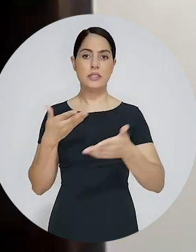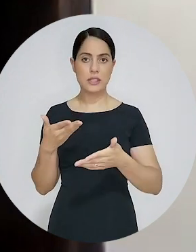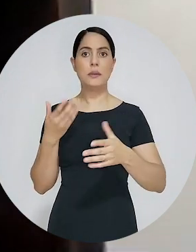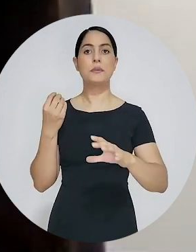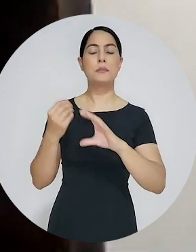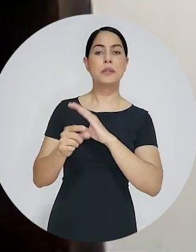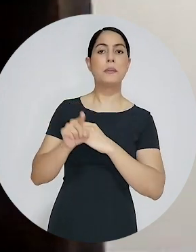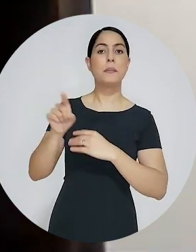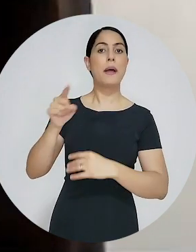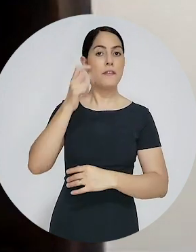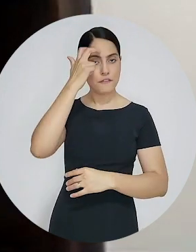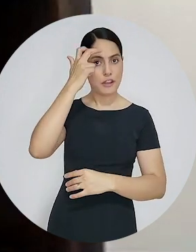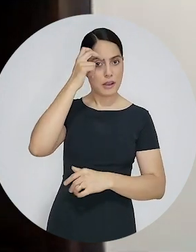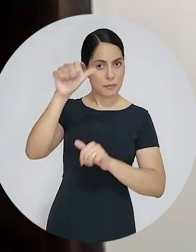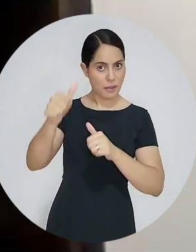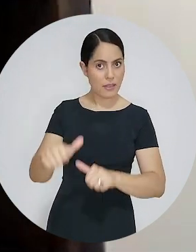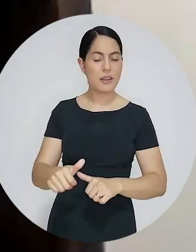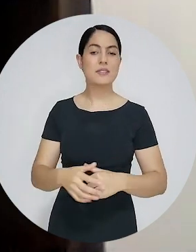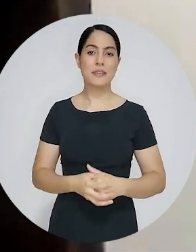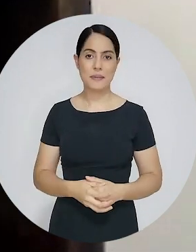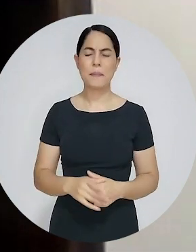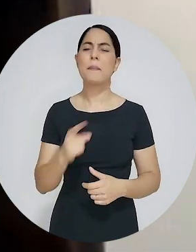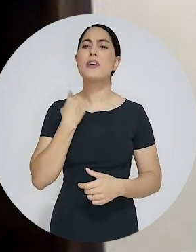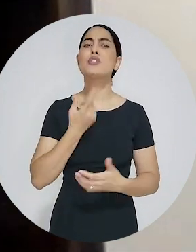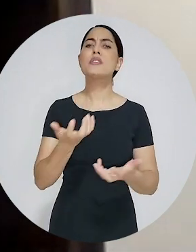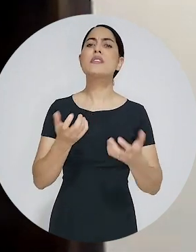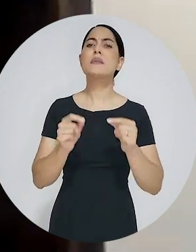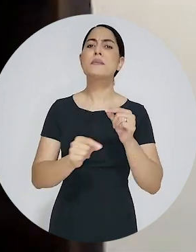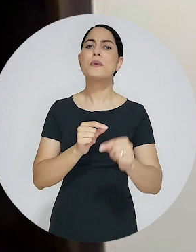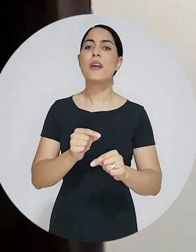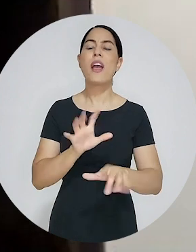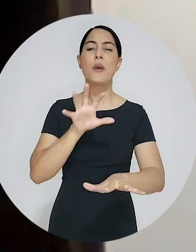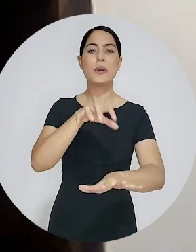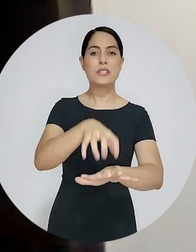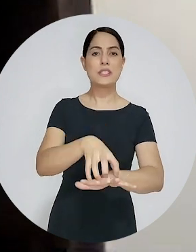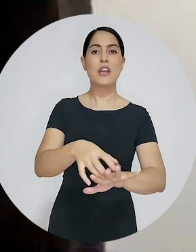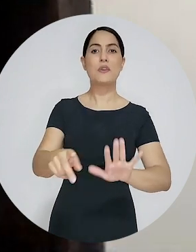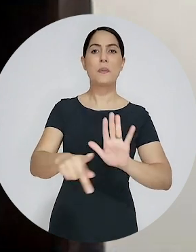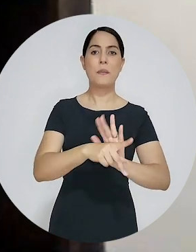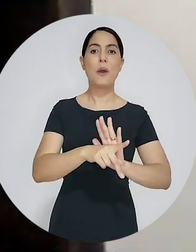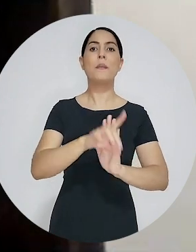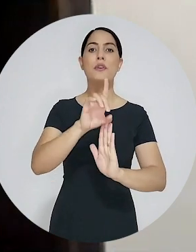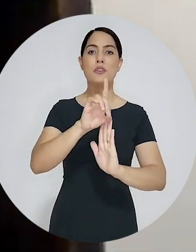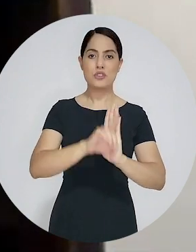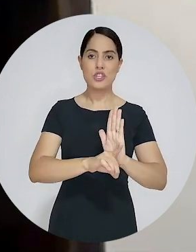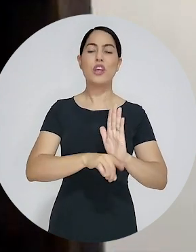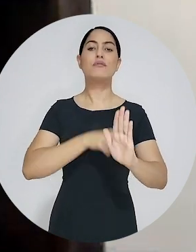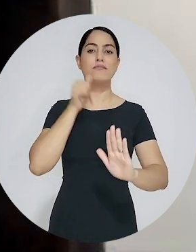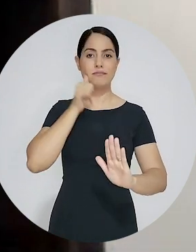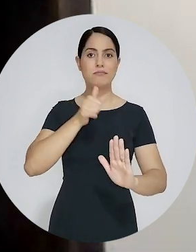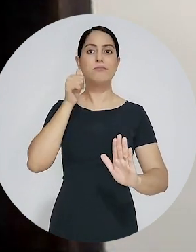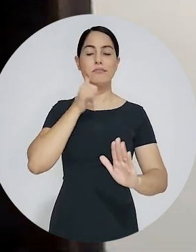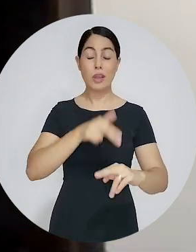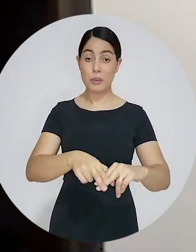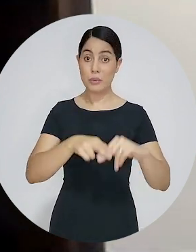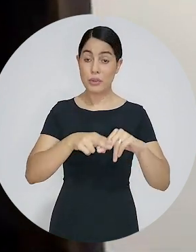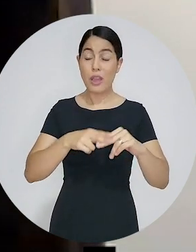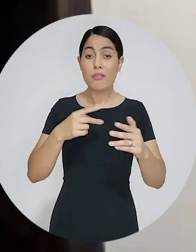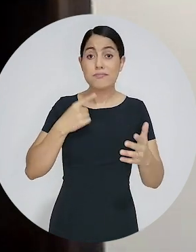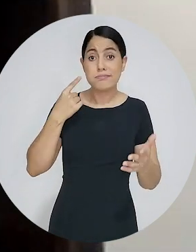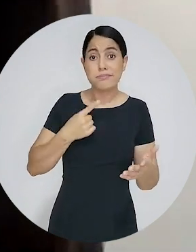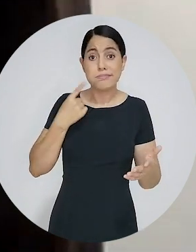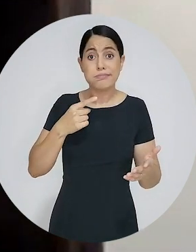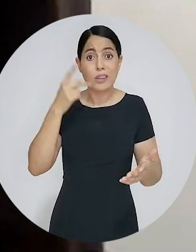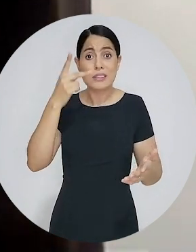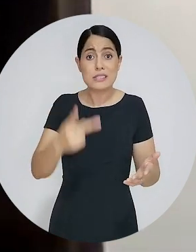já encaminhada ao presidente Felipe Santa Cruz. O que nós queremos é uma procuradoria específica para defender a